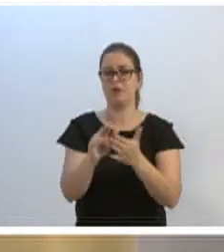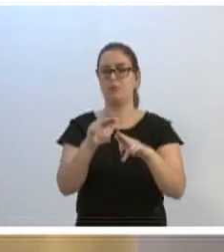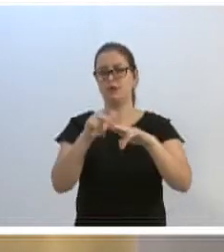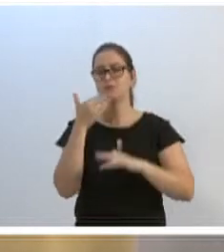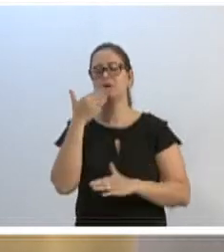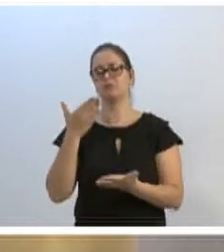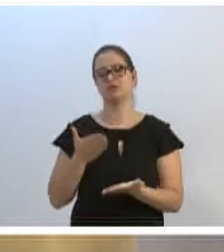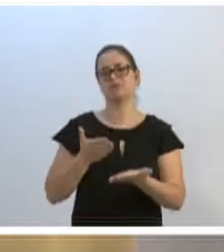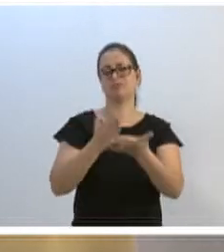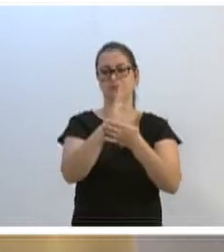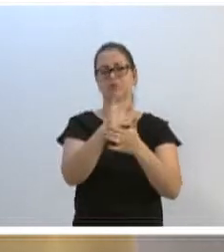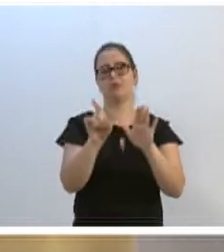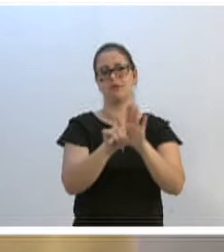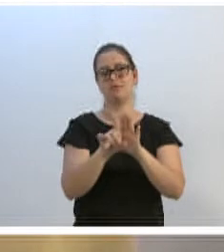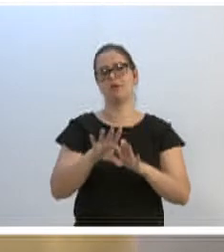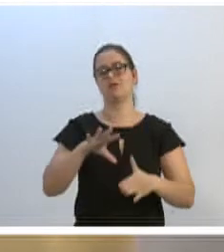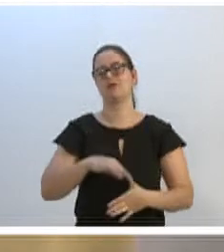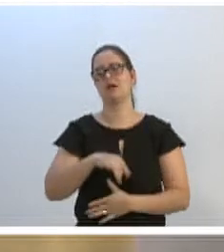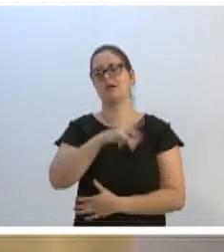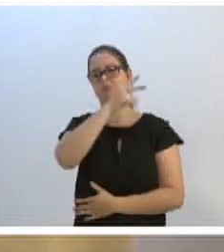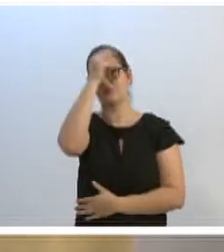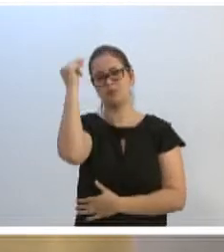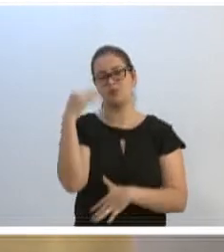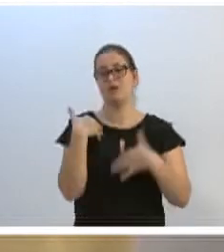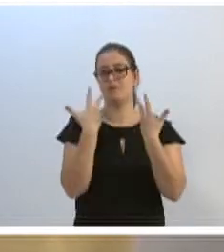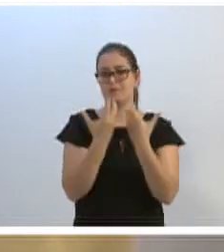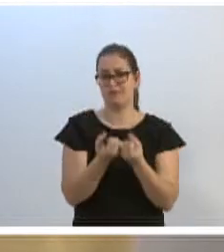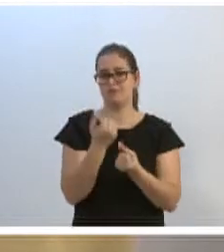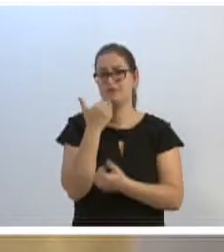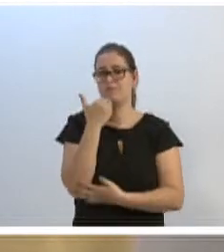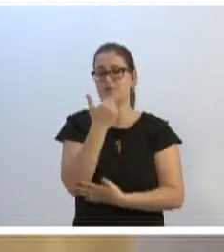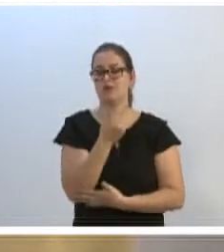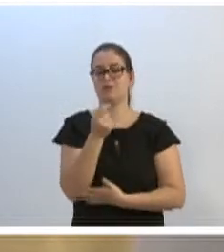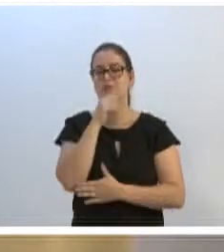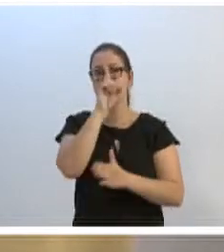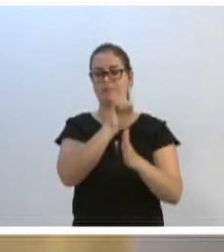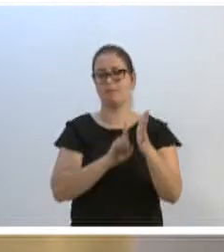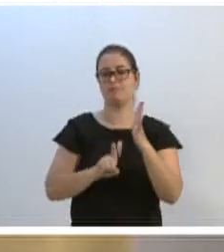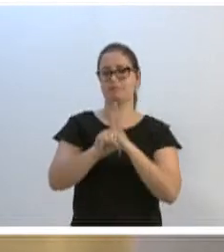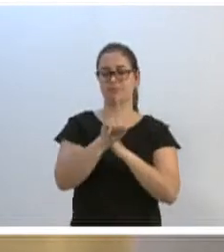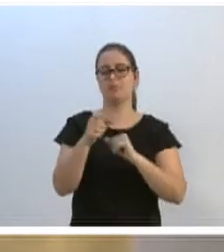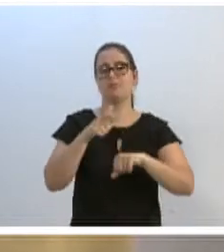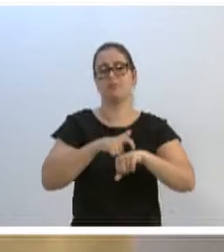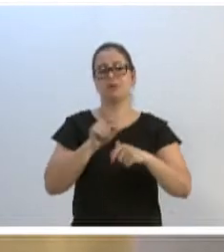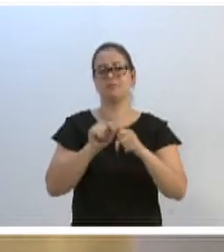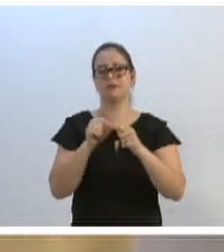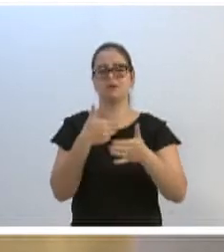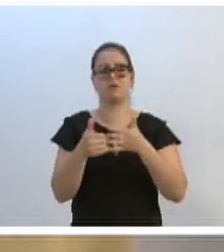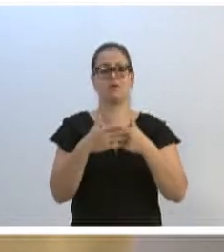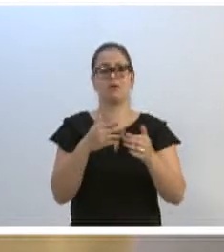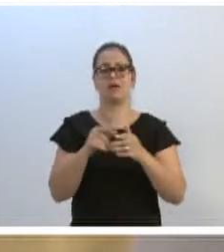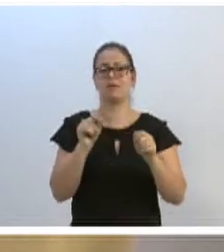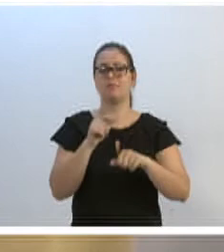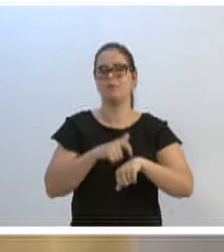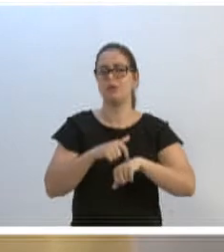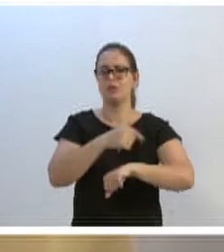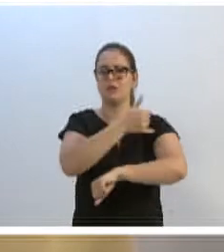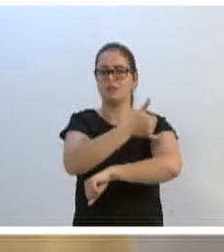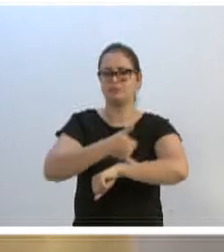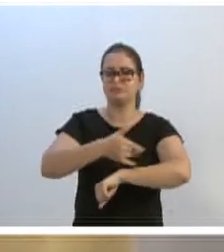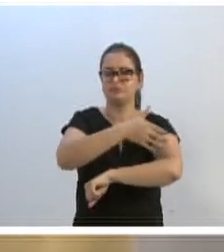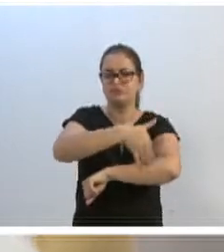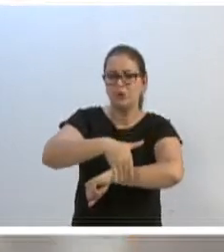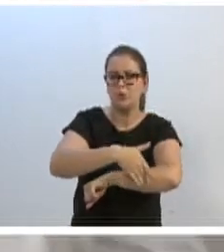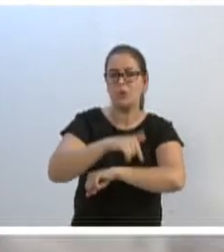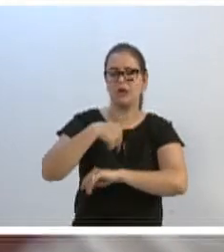Executivo possa acatar esse pedido, para que possa ter prioridades na hora de fazer qualquer tipo de pavimentação no nosso